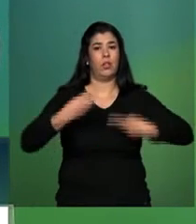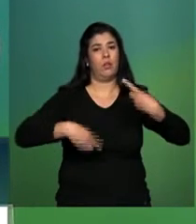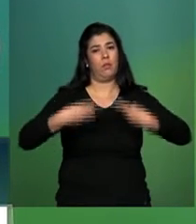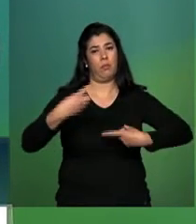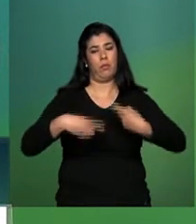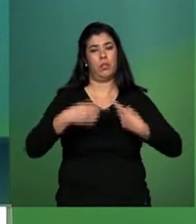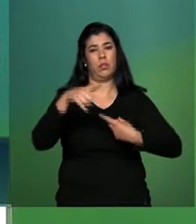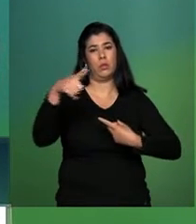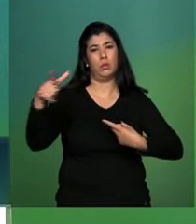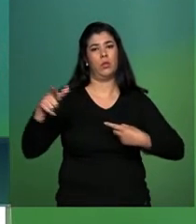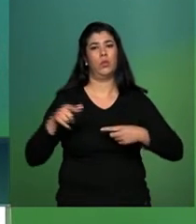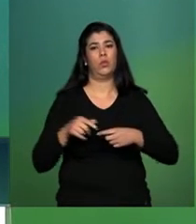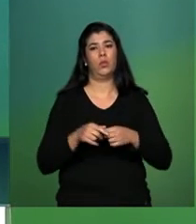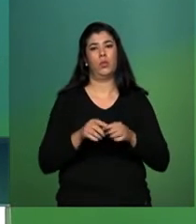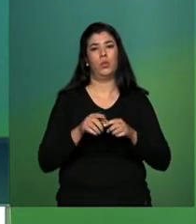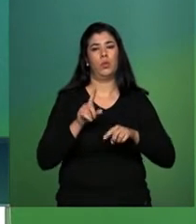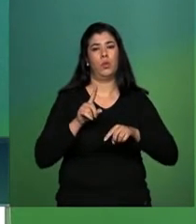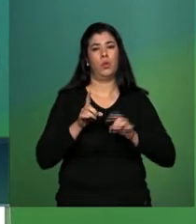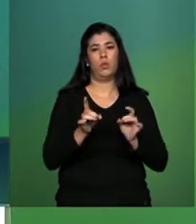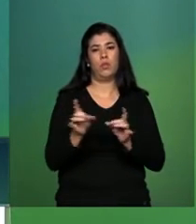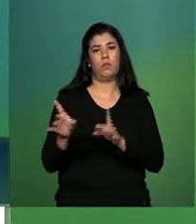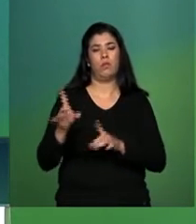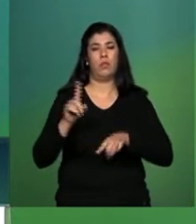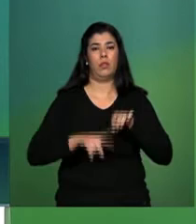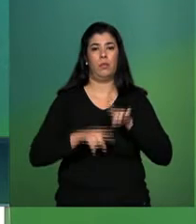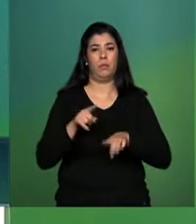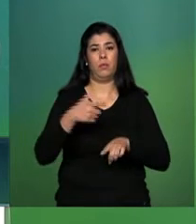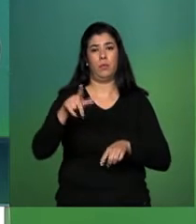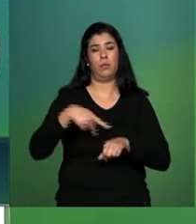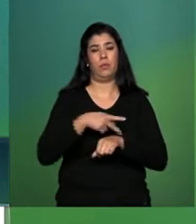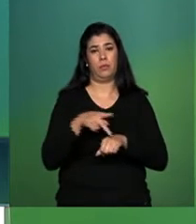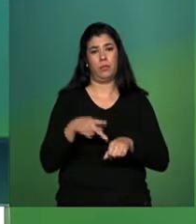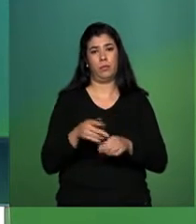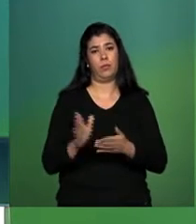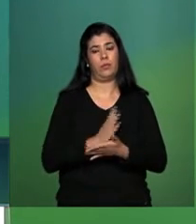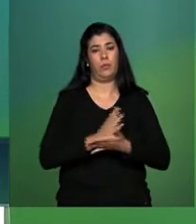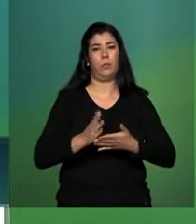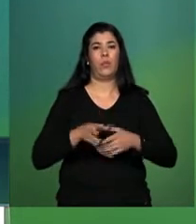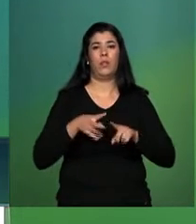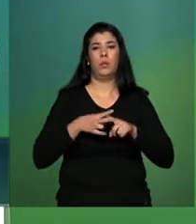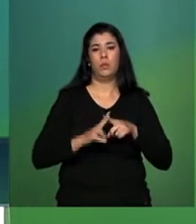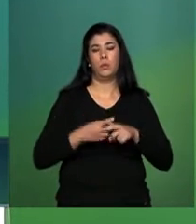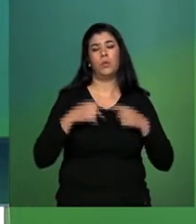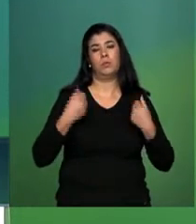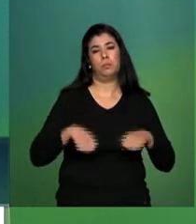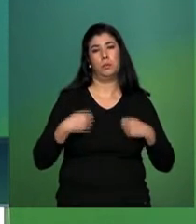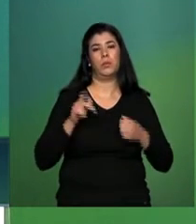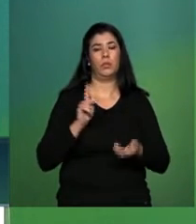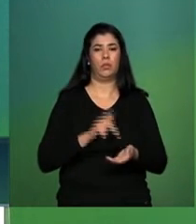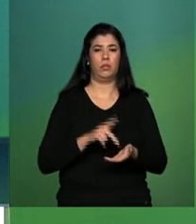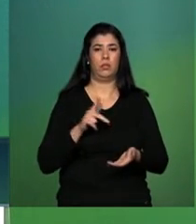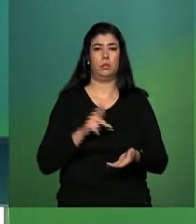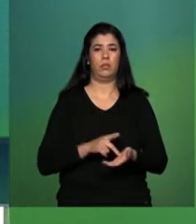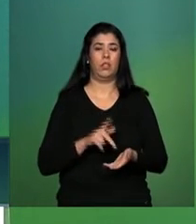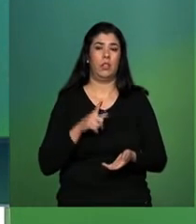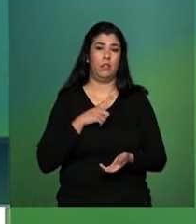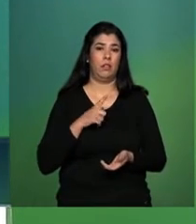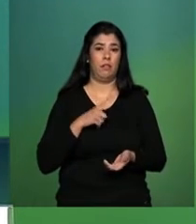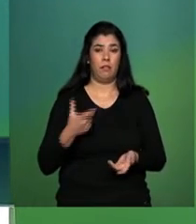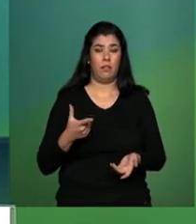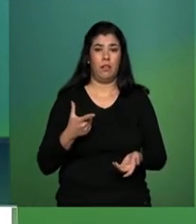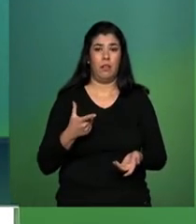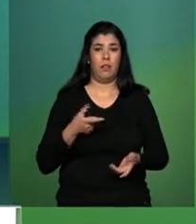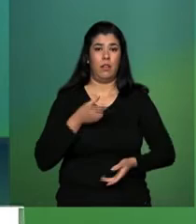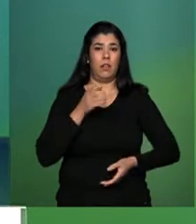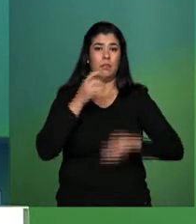competitividade das exportações. Mas há alguns ajustes aí que podem ser, de alguma